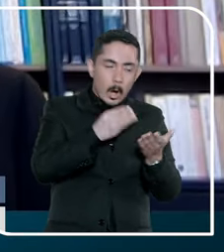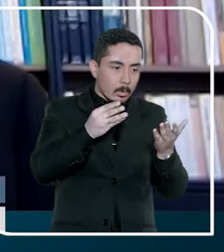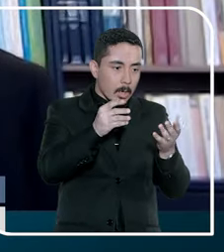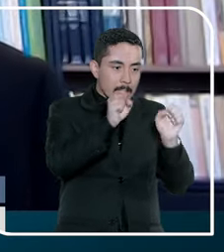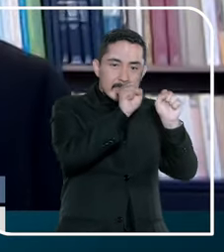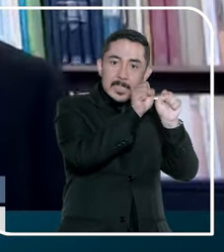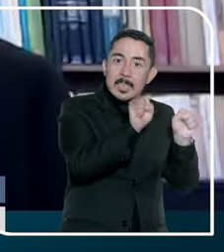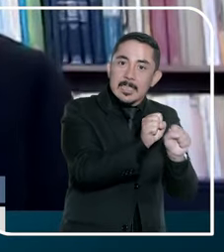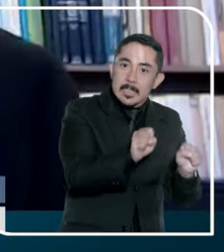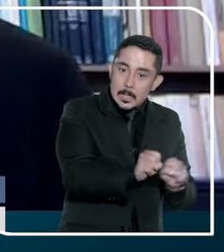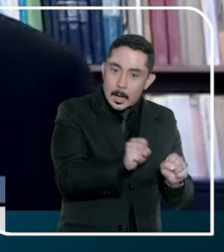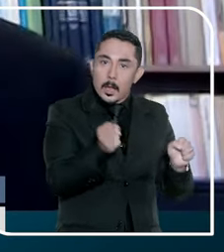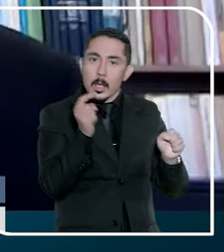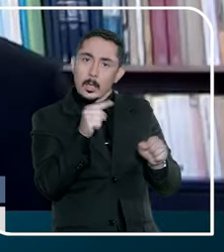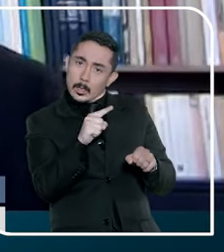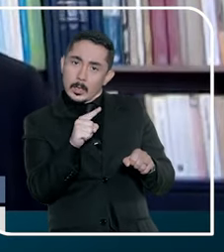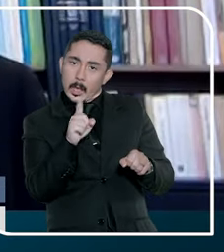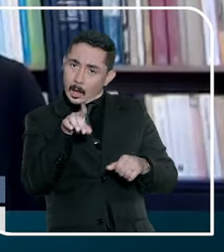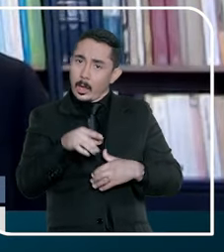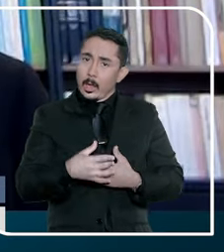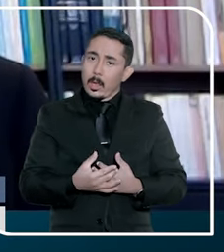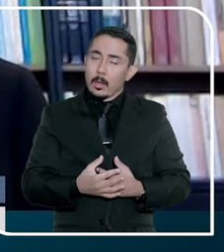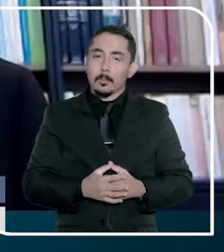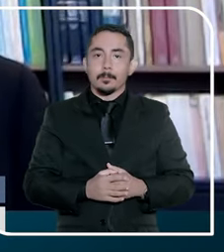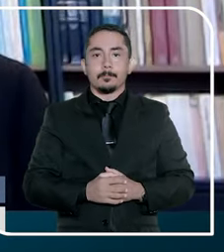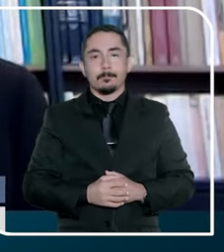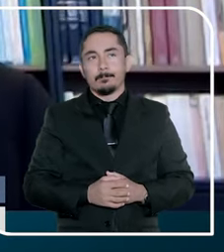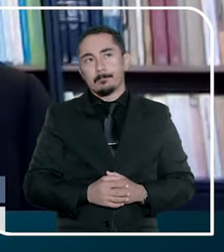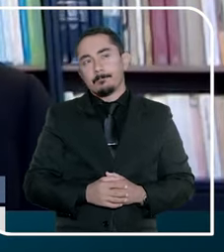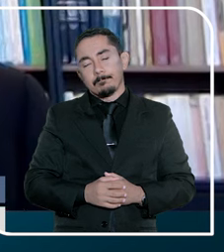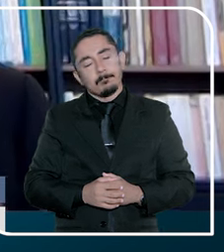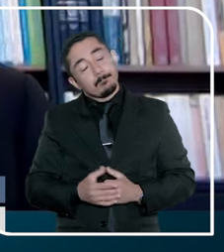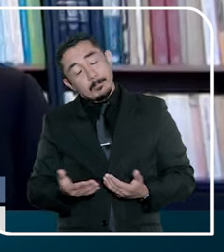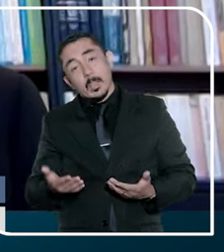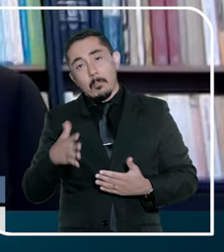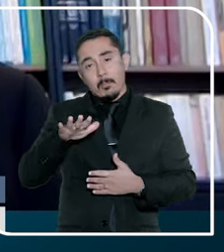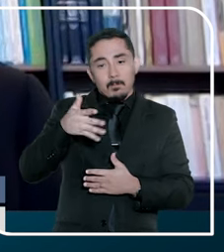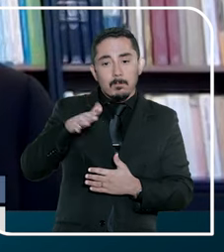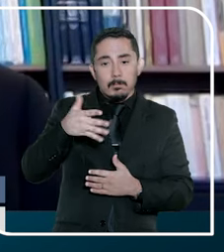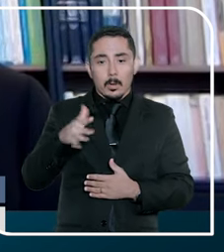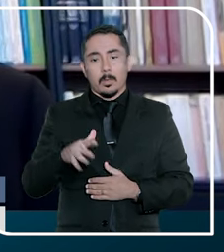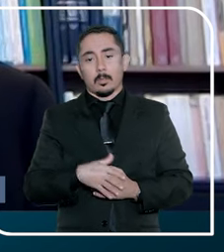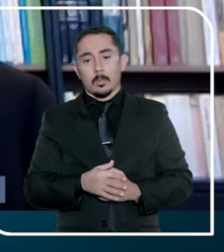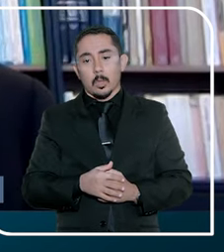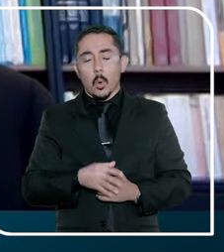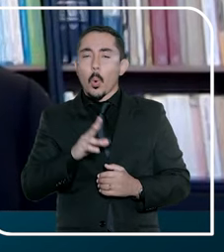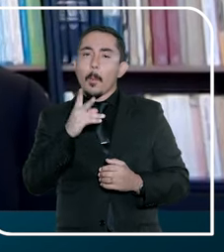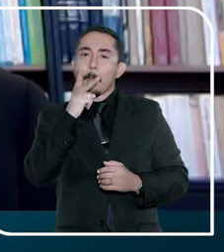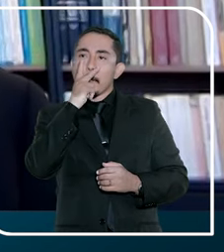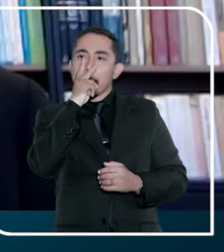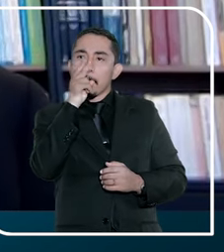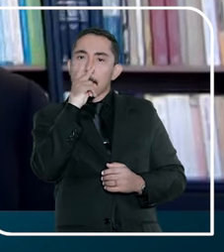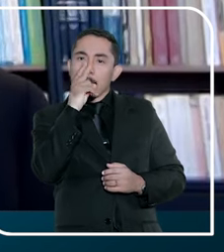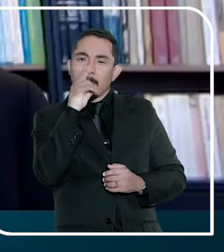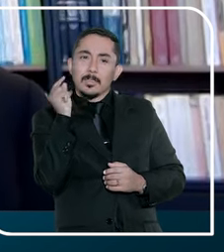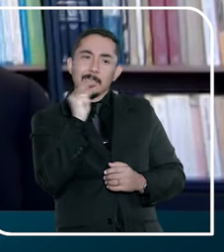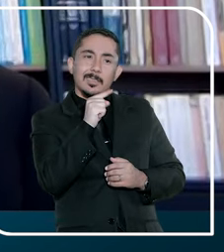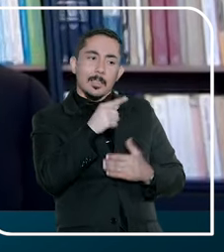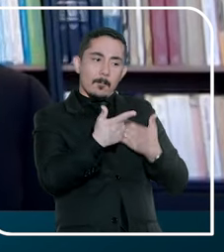É é mais ou menos isso Fátima na verdade o me parece que o papel da